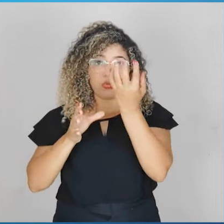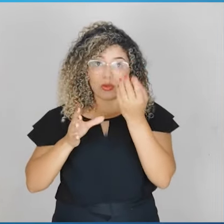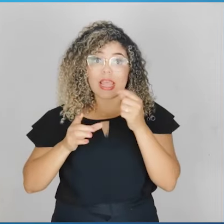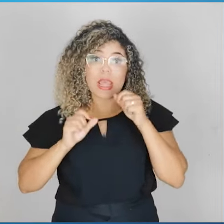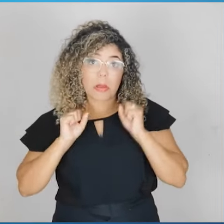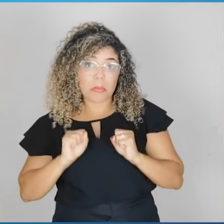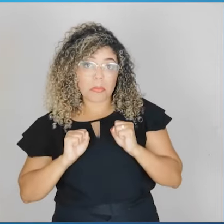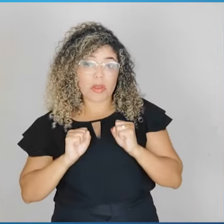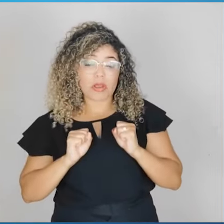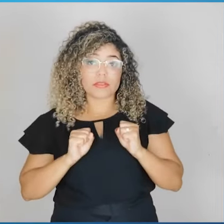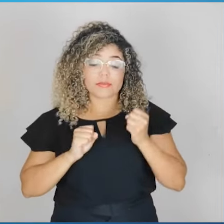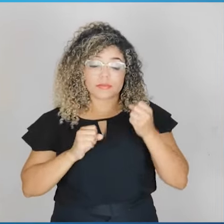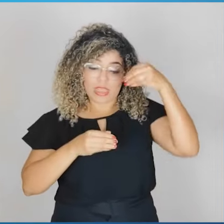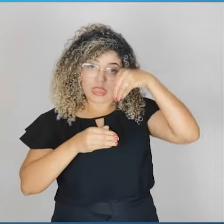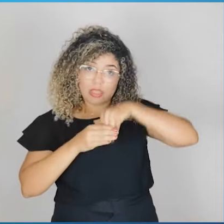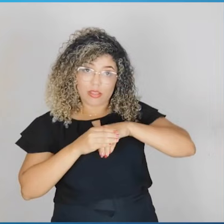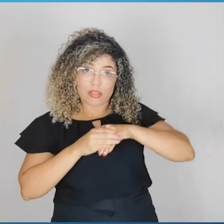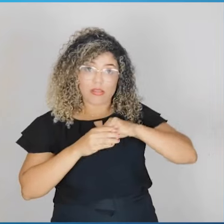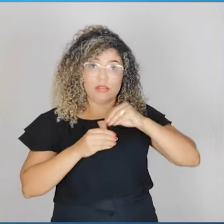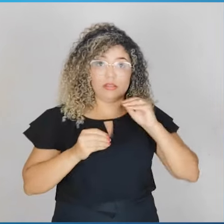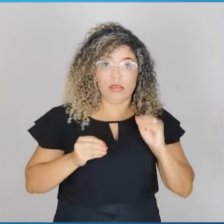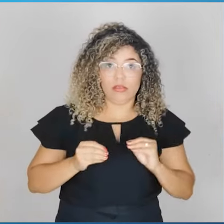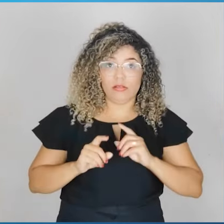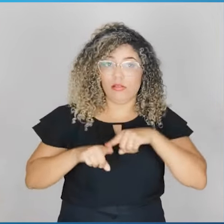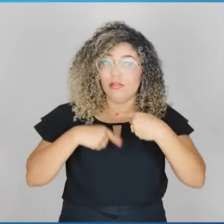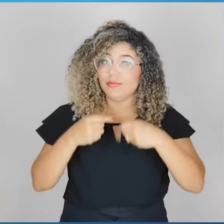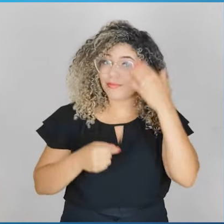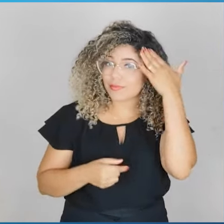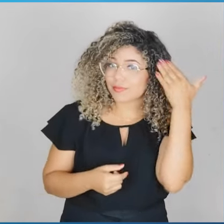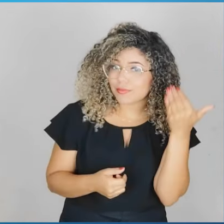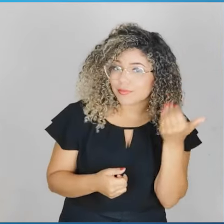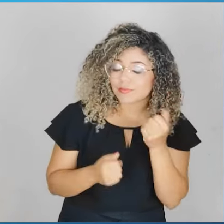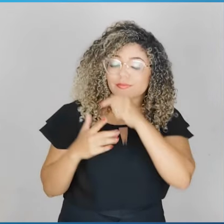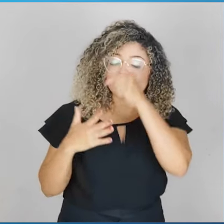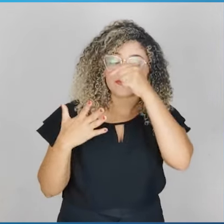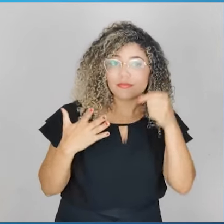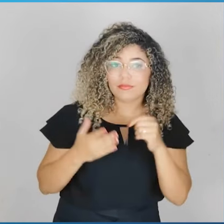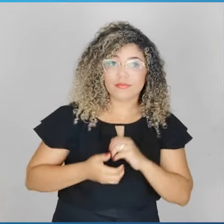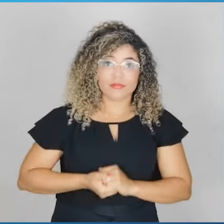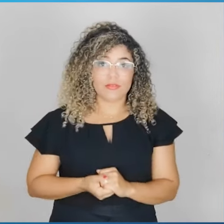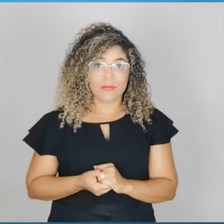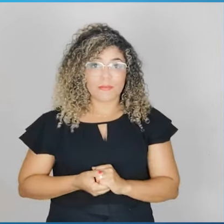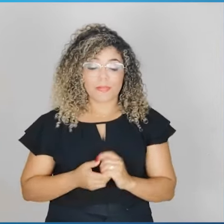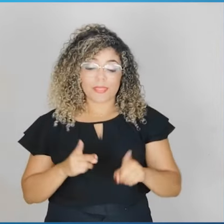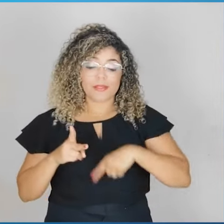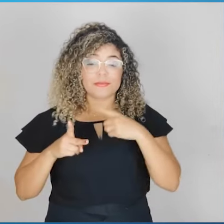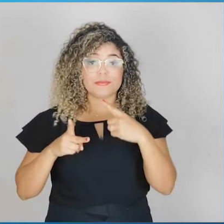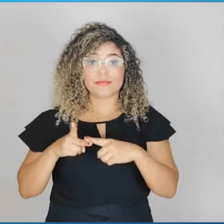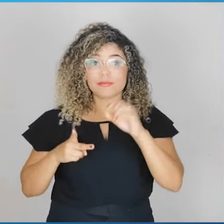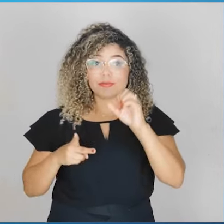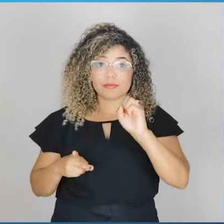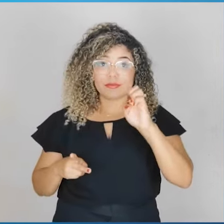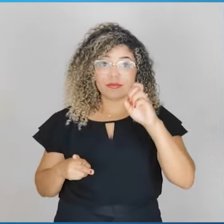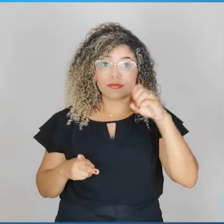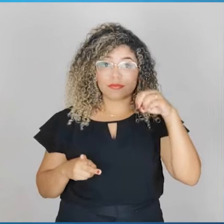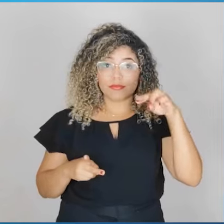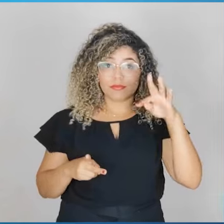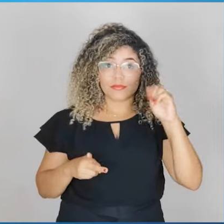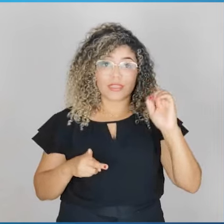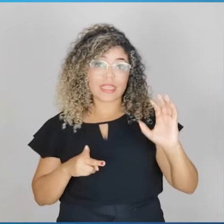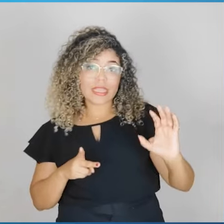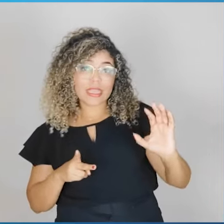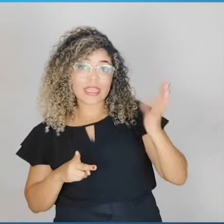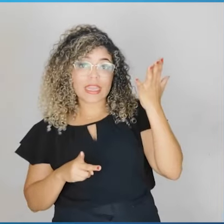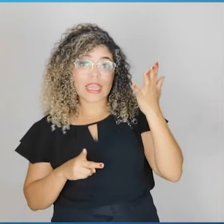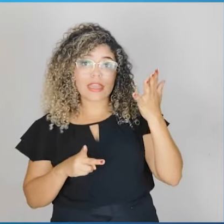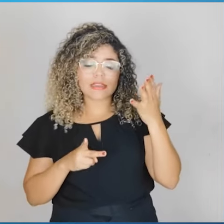ser internas ou externas. Já vamos entender melhor essa classificação. As rochas sedimentares são formadas através da sedimentação